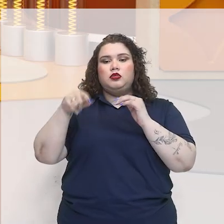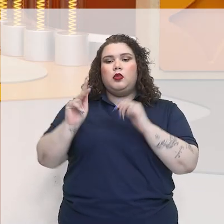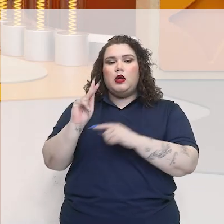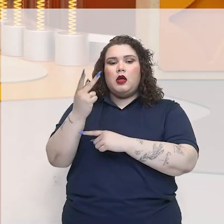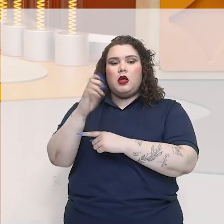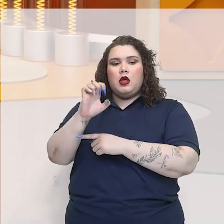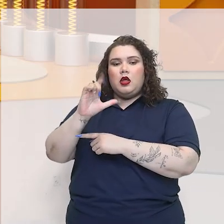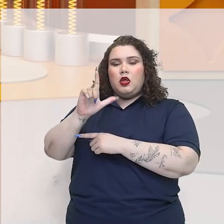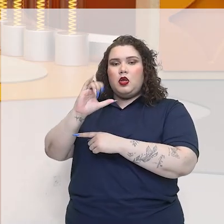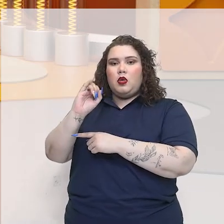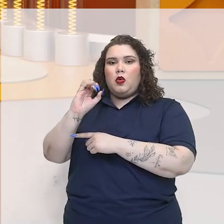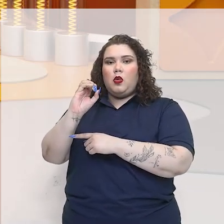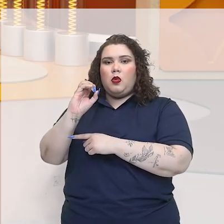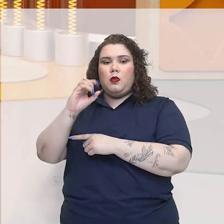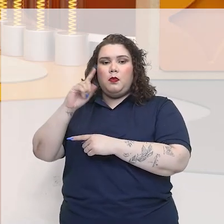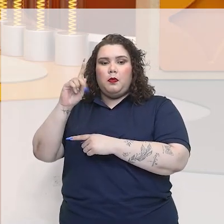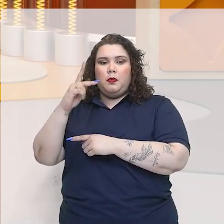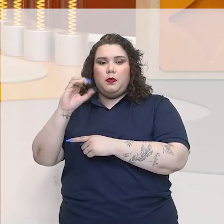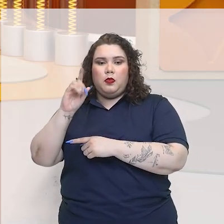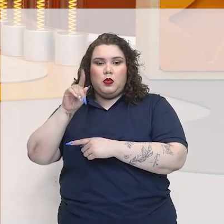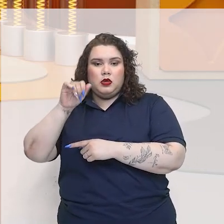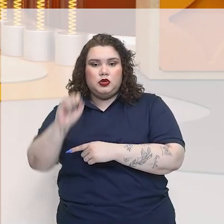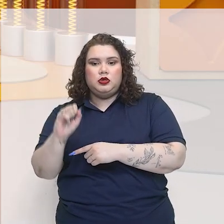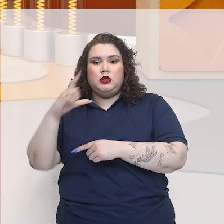mito com 9 deuses.